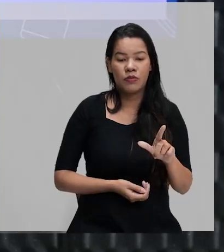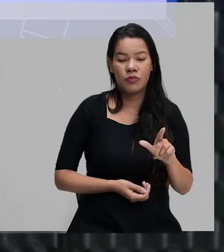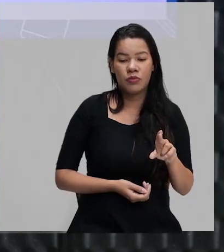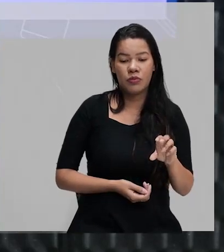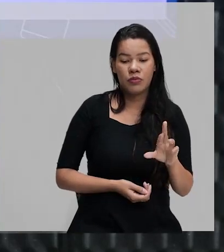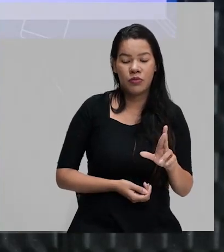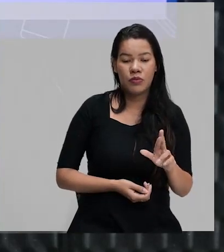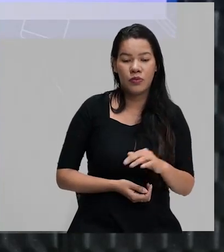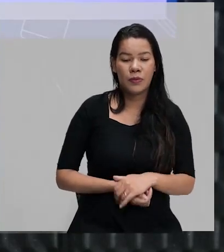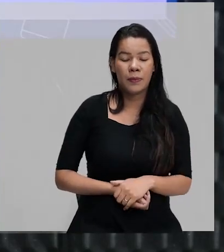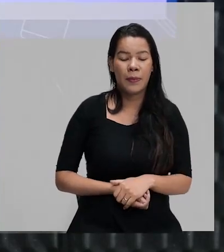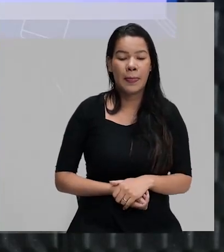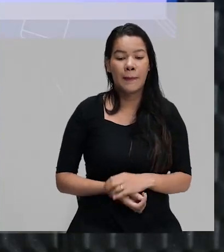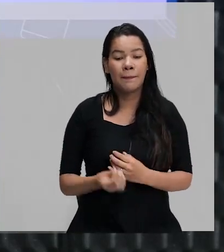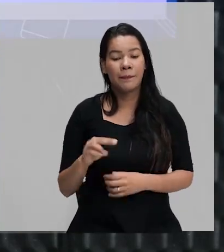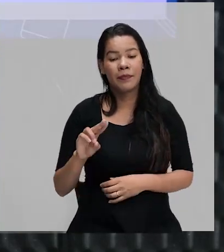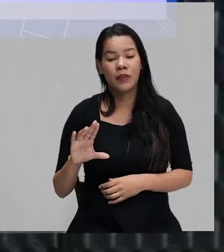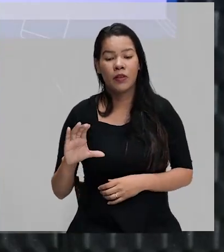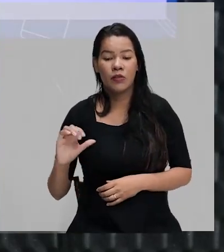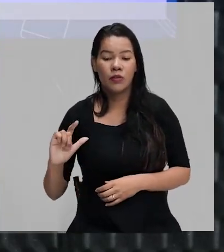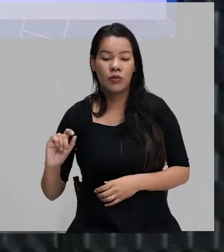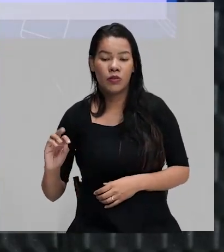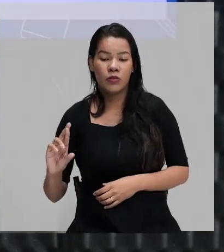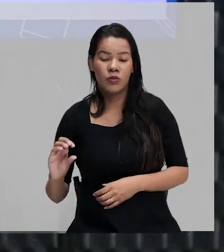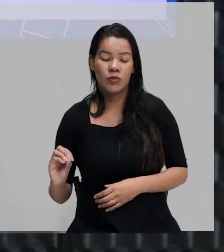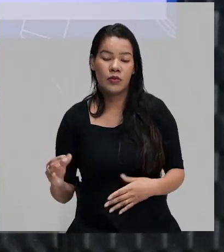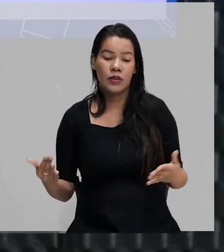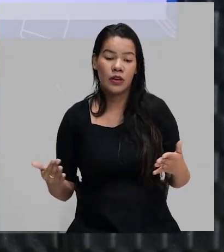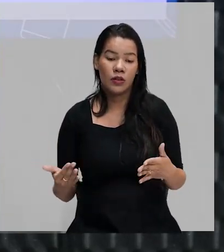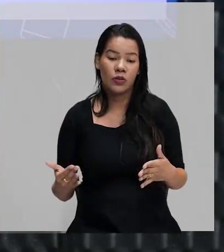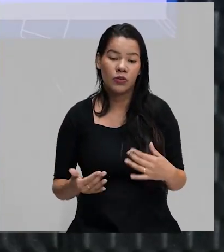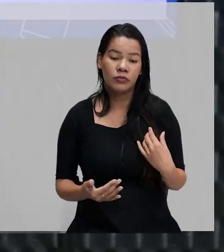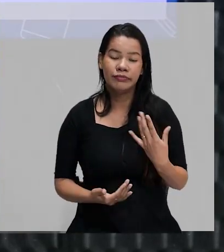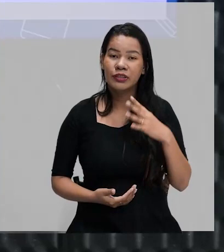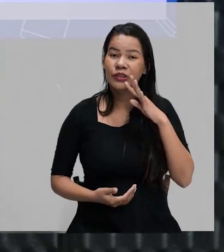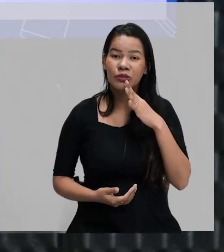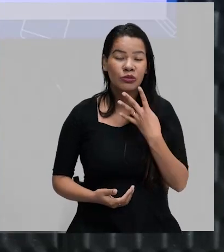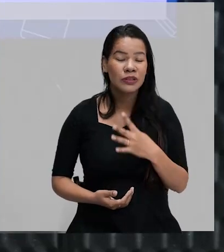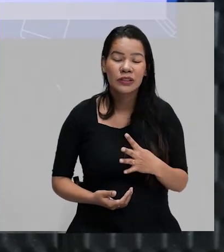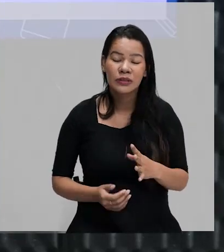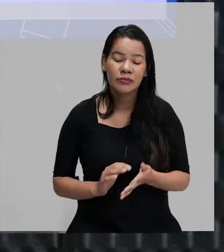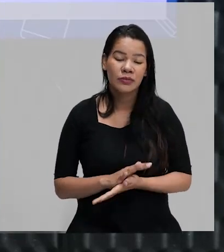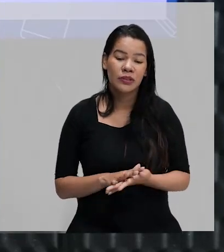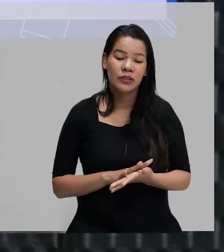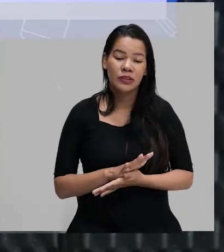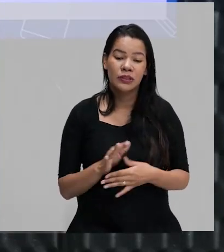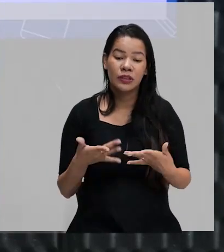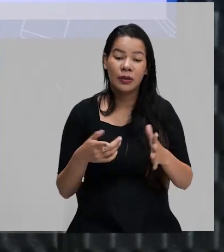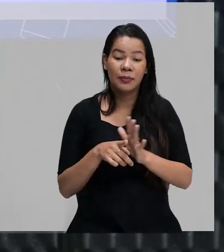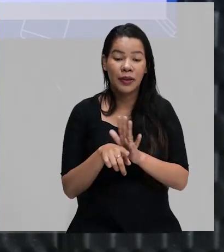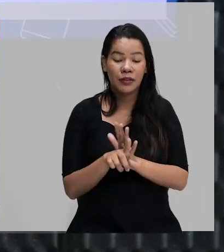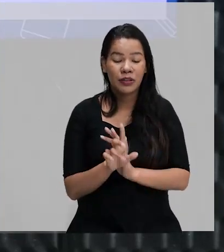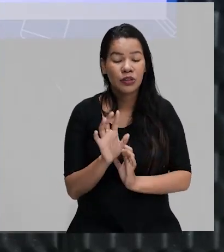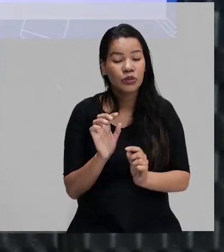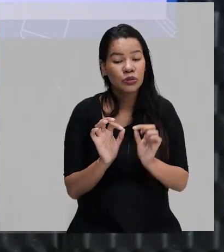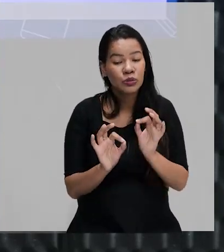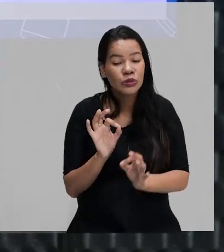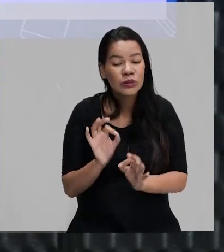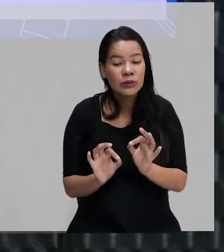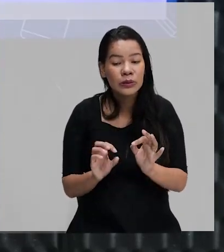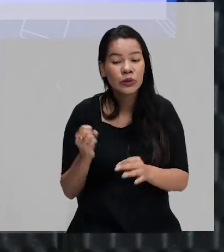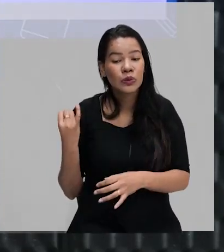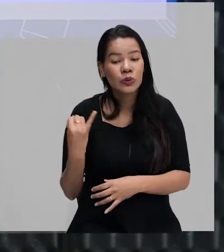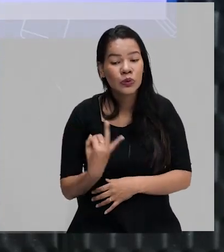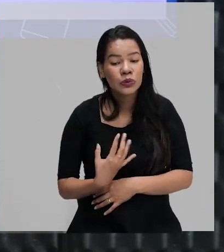quanto tínhamos de cloro. E agora, quando a gente não conhecer, né? E a pergunta é justamente, né,